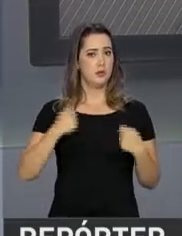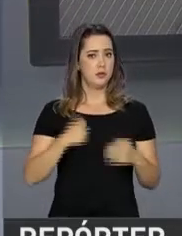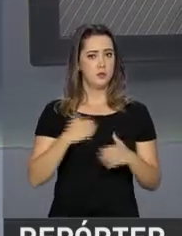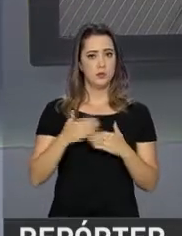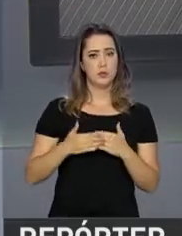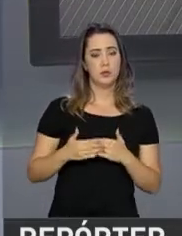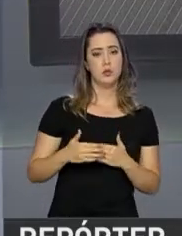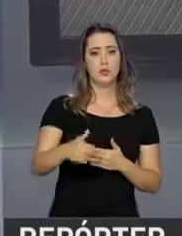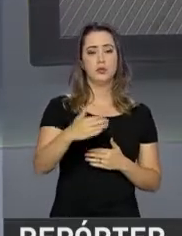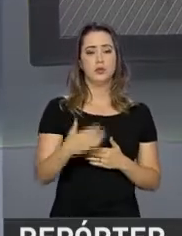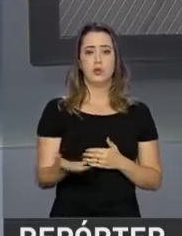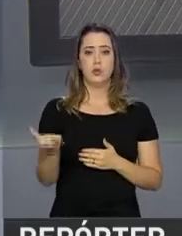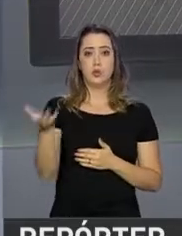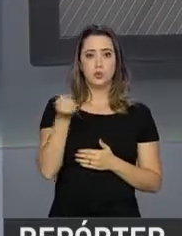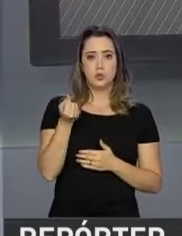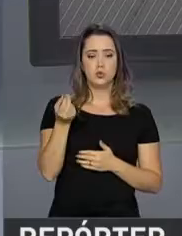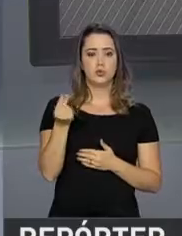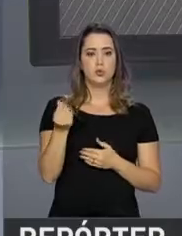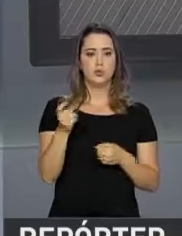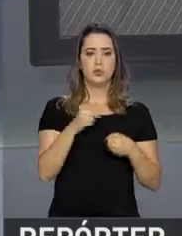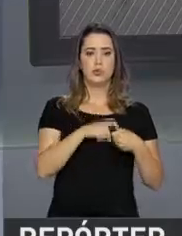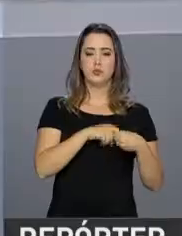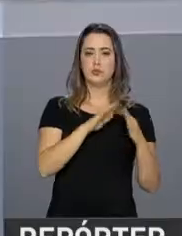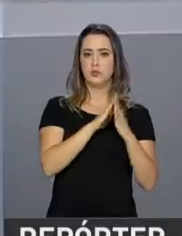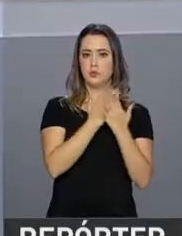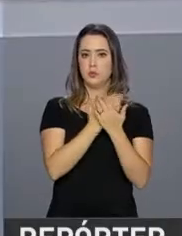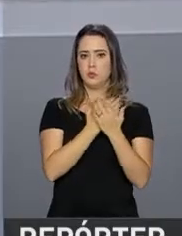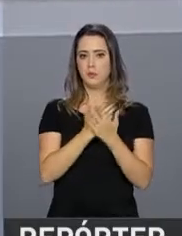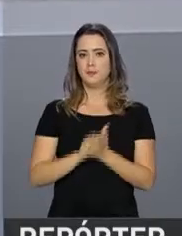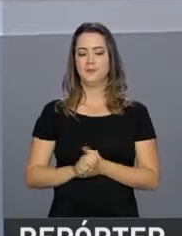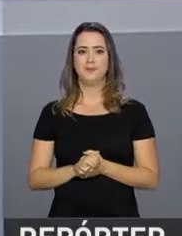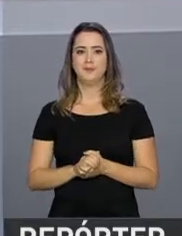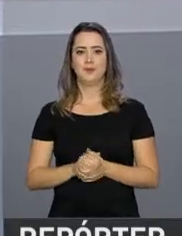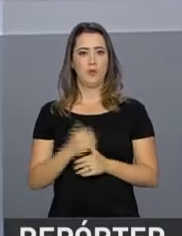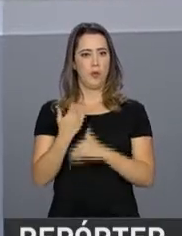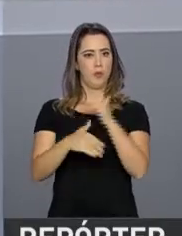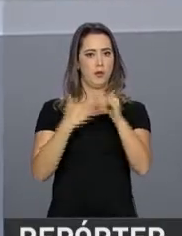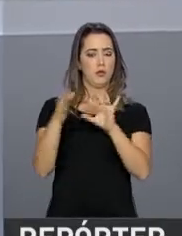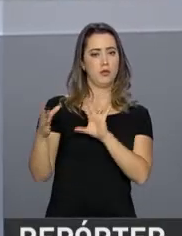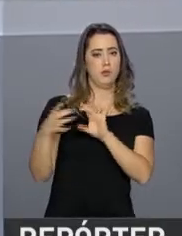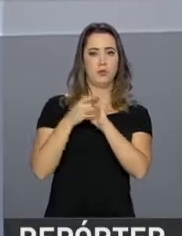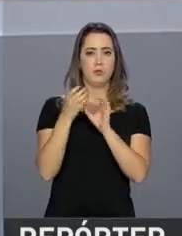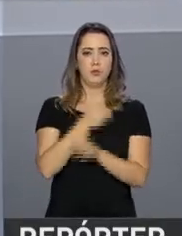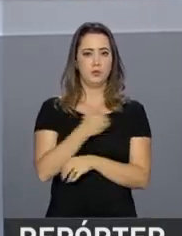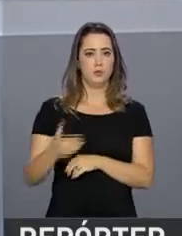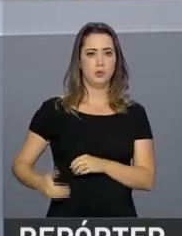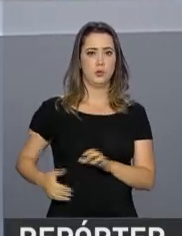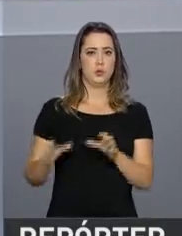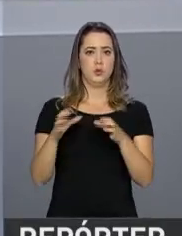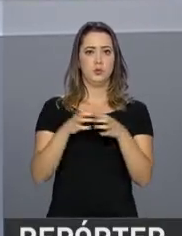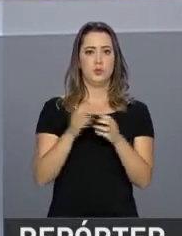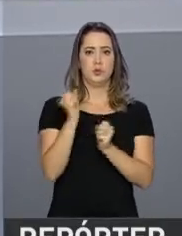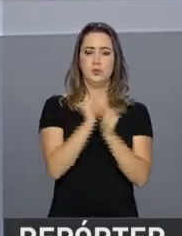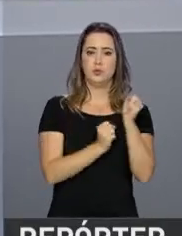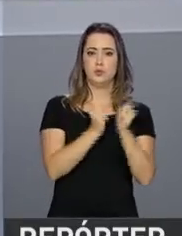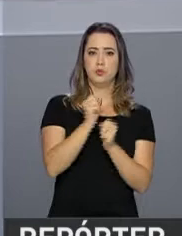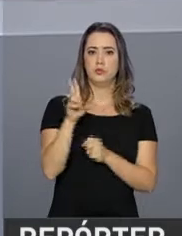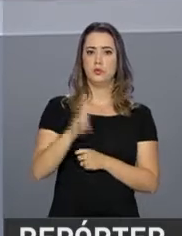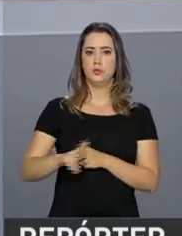necessária para continuar recebendo o benefício aumentar a parceria entre governo setor produtivo e